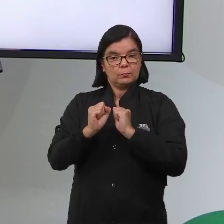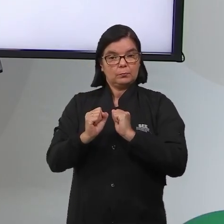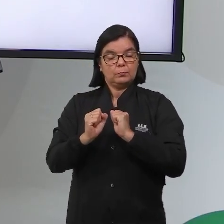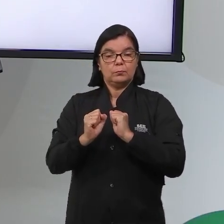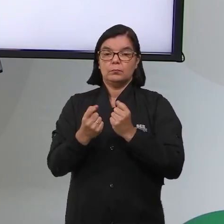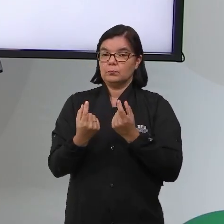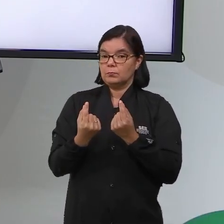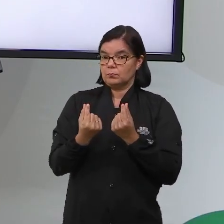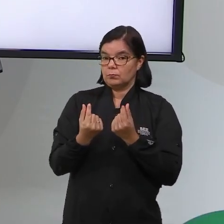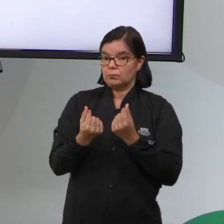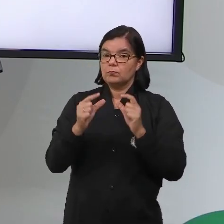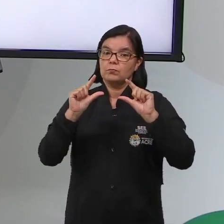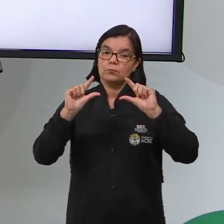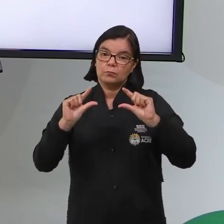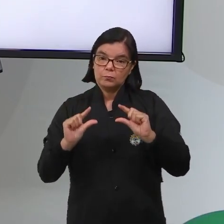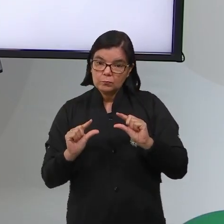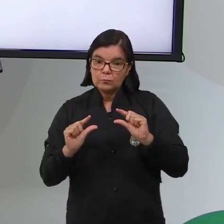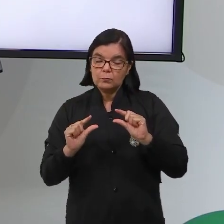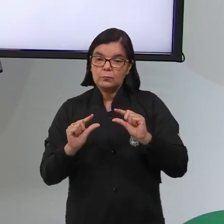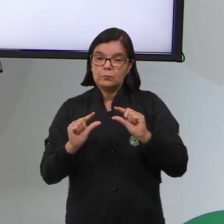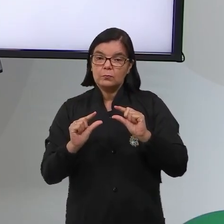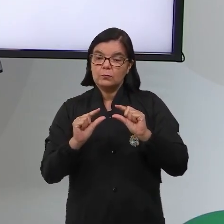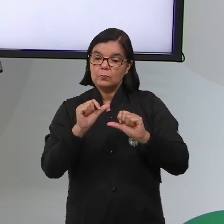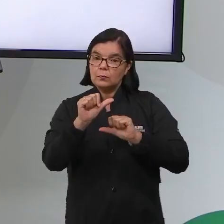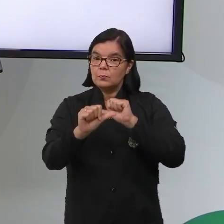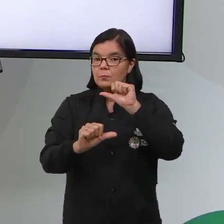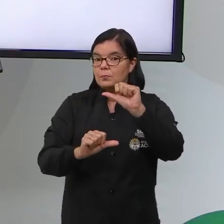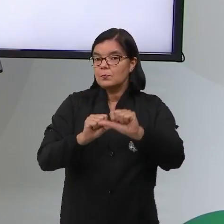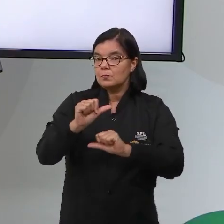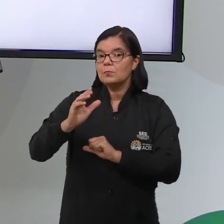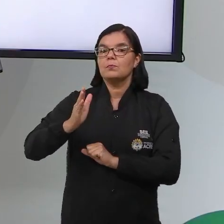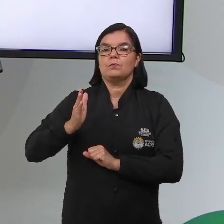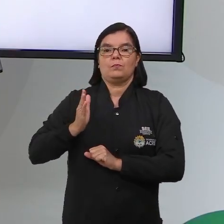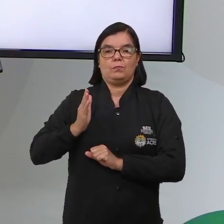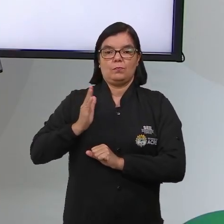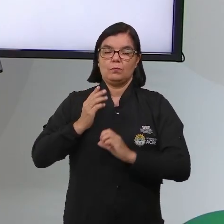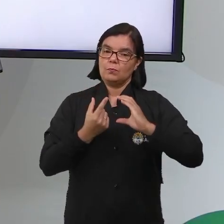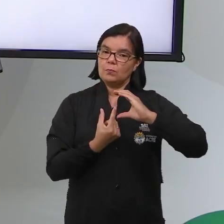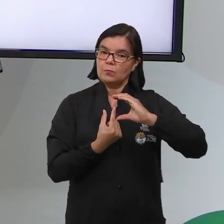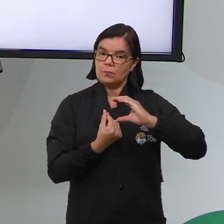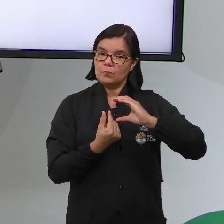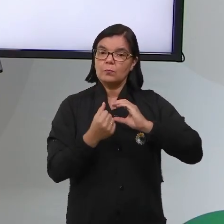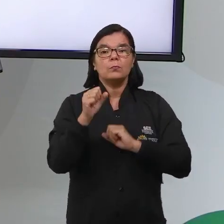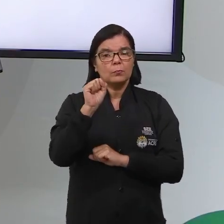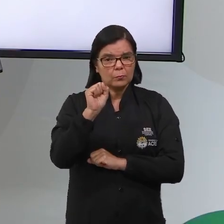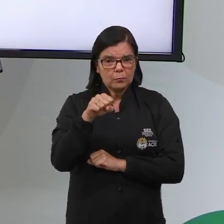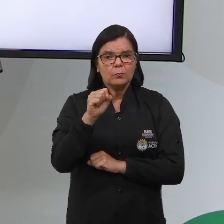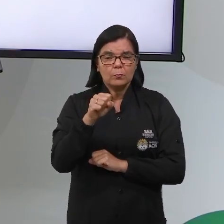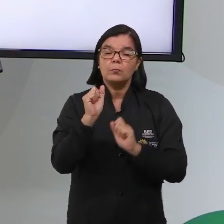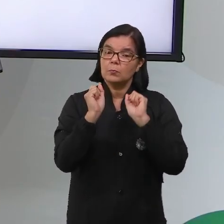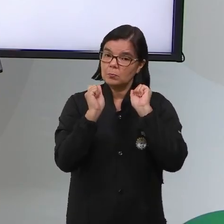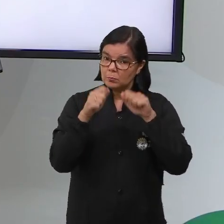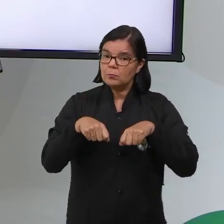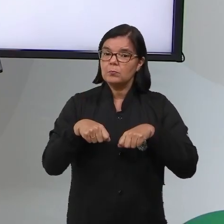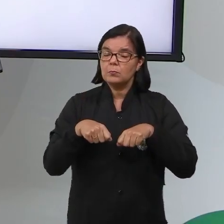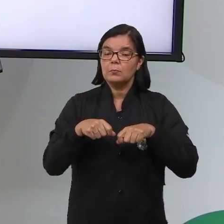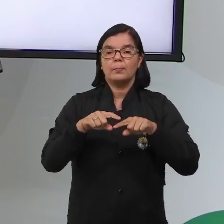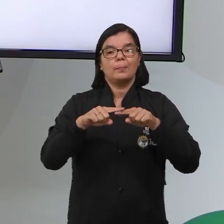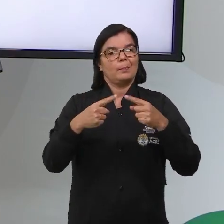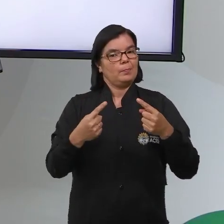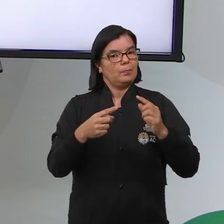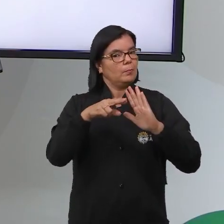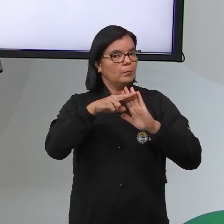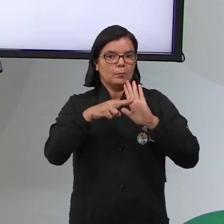baixa renda e ela pode tornar-se rica no capitalismo? Sim, isso é possível. Não é